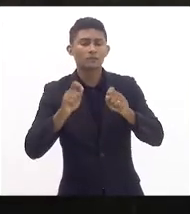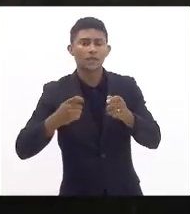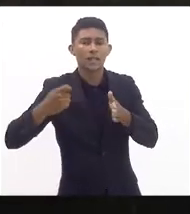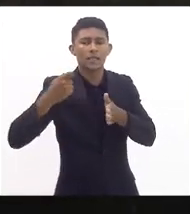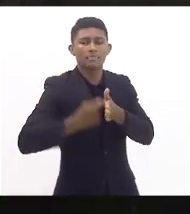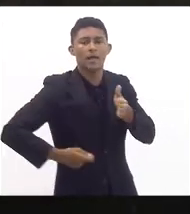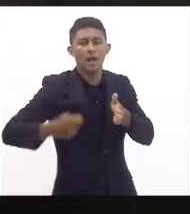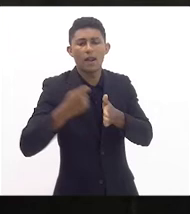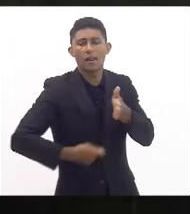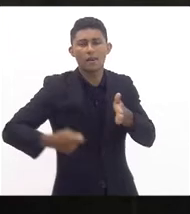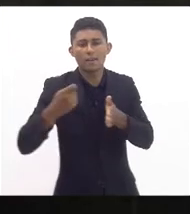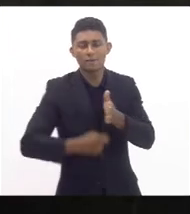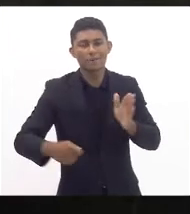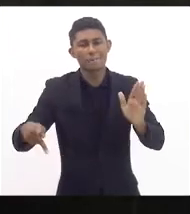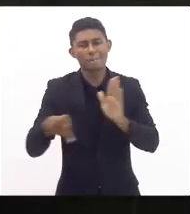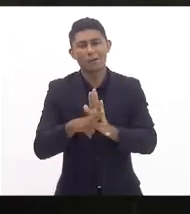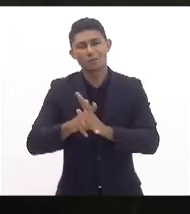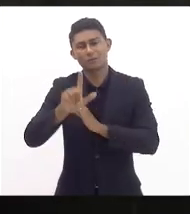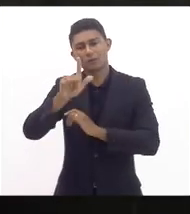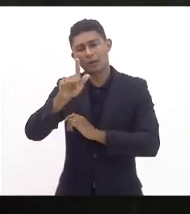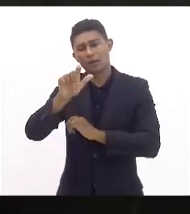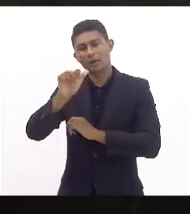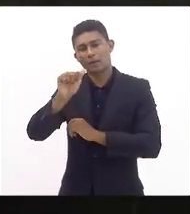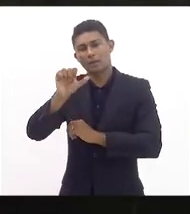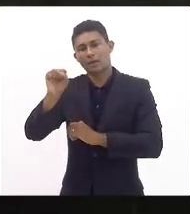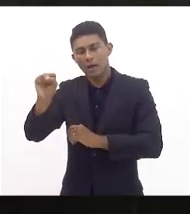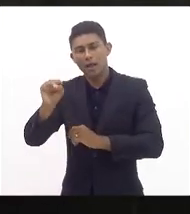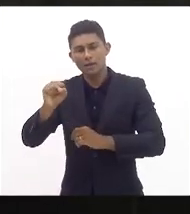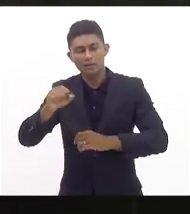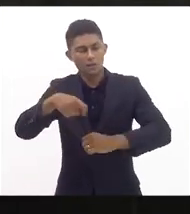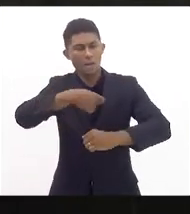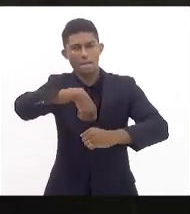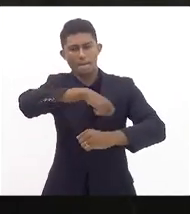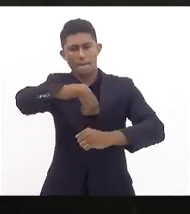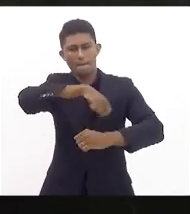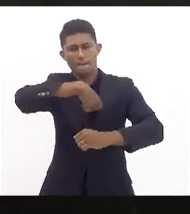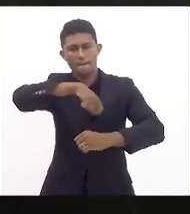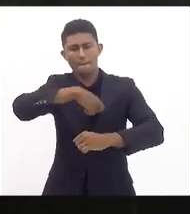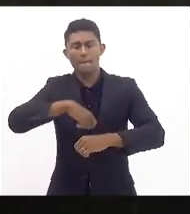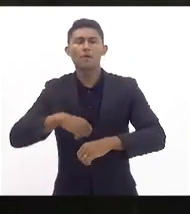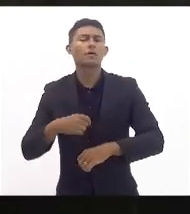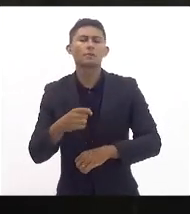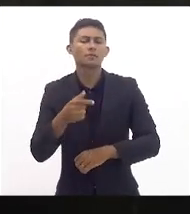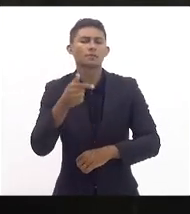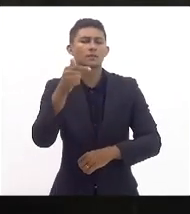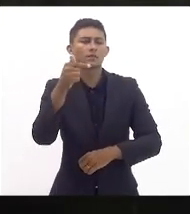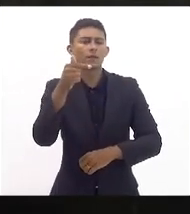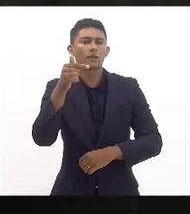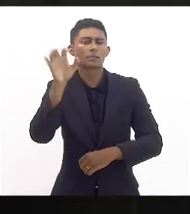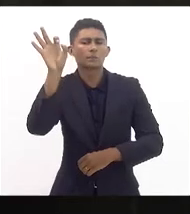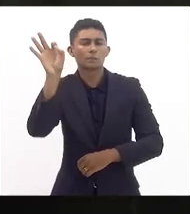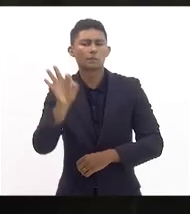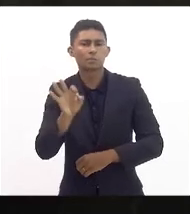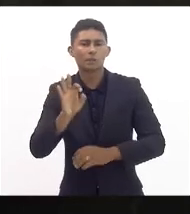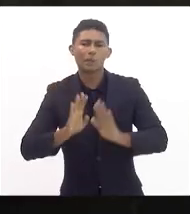gás domiciliar na ordem de 7 pontos